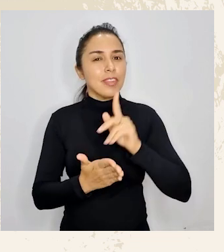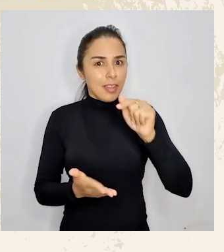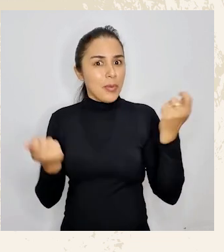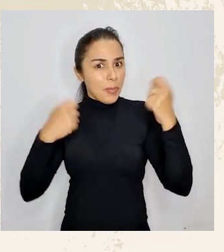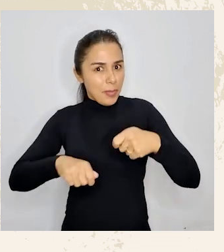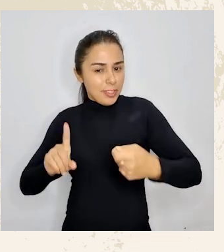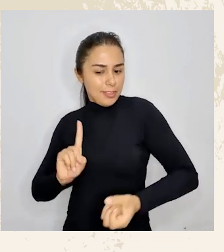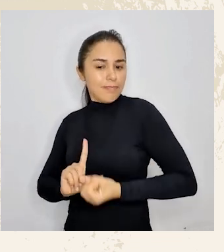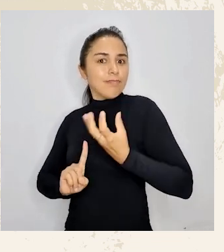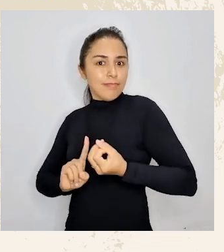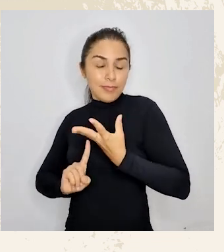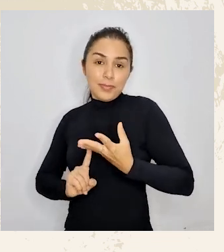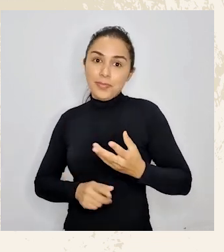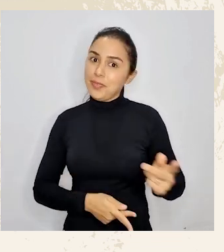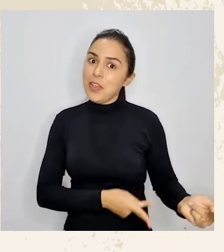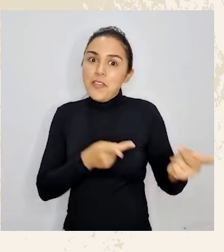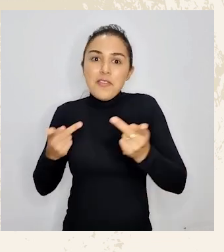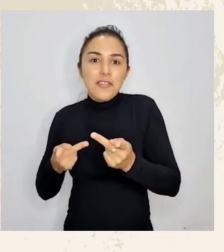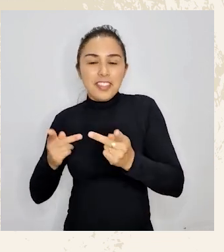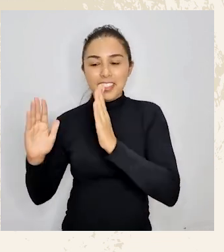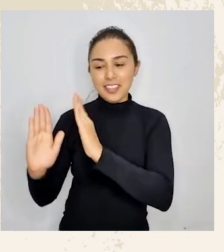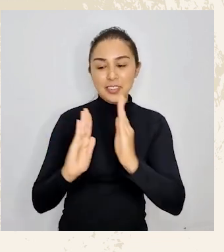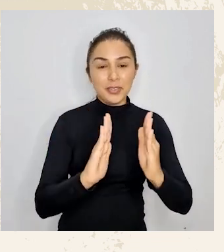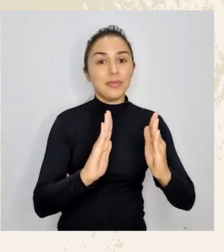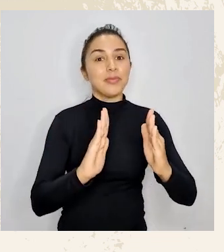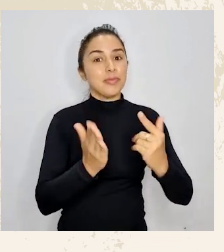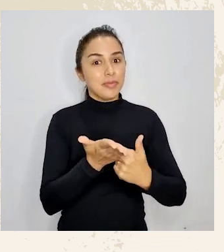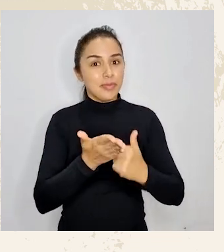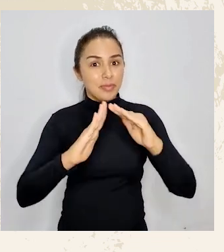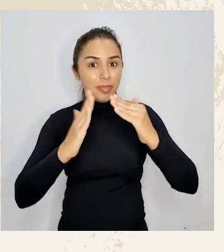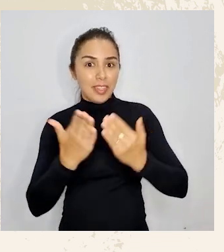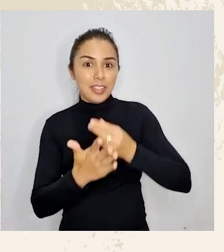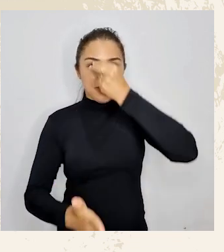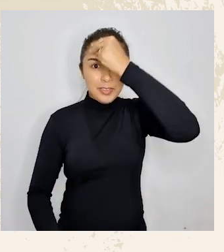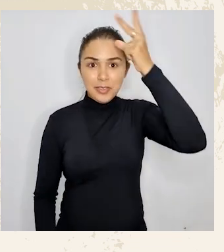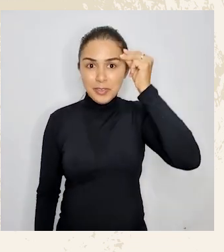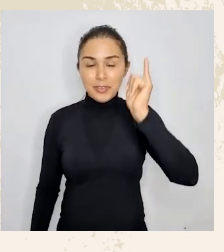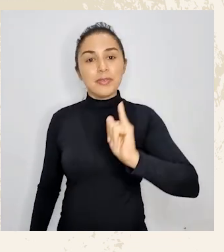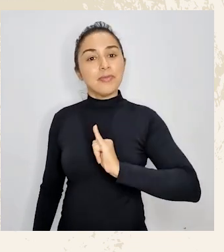talento? Visite uma de nossas bibliotecas da Rede Municipal de